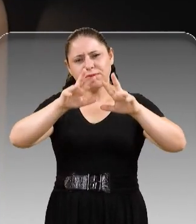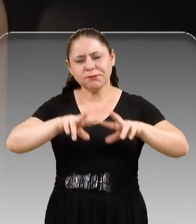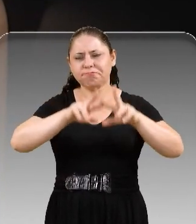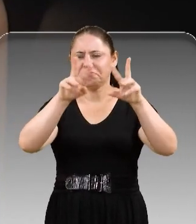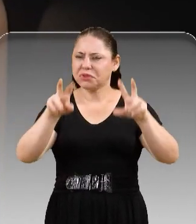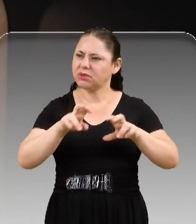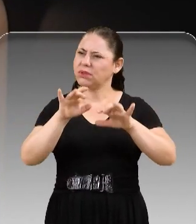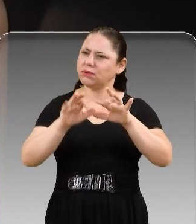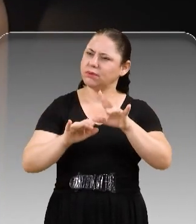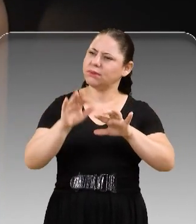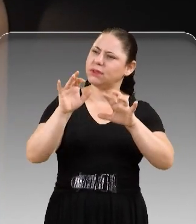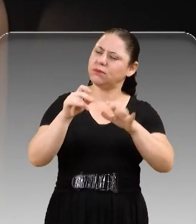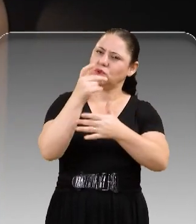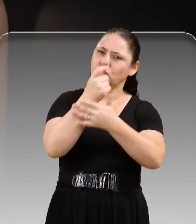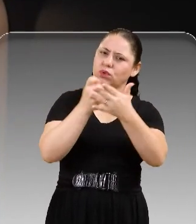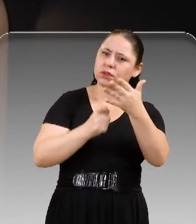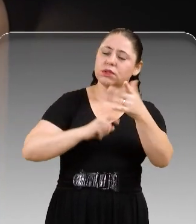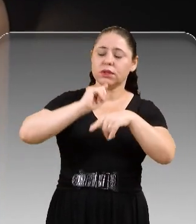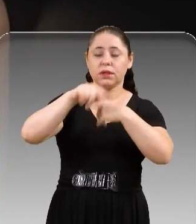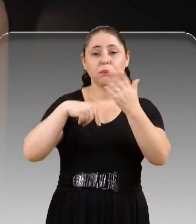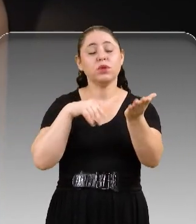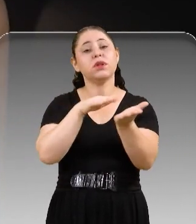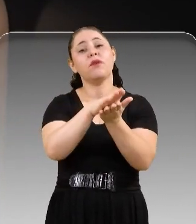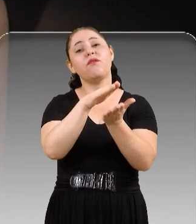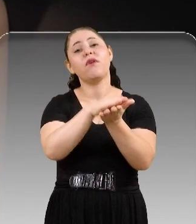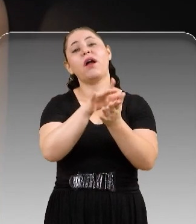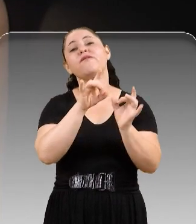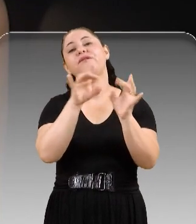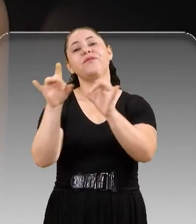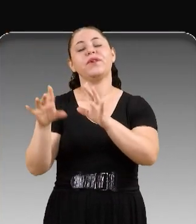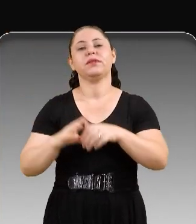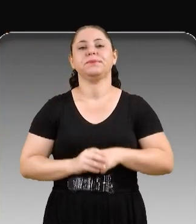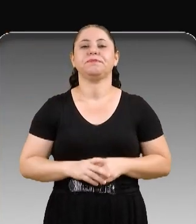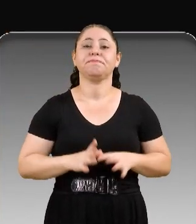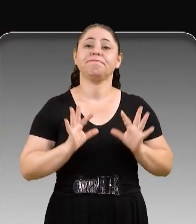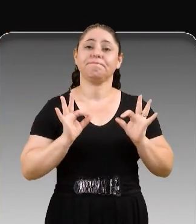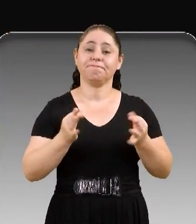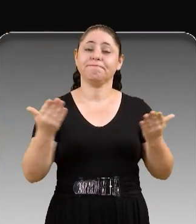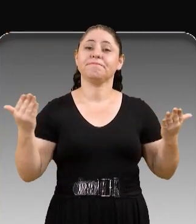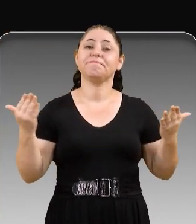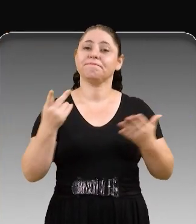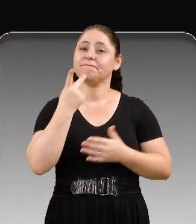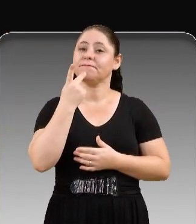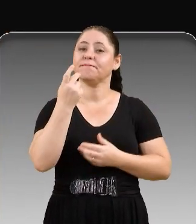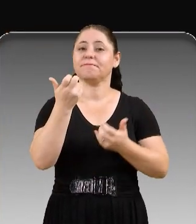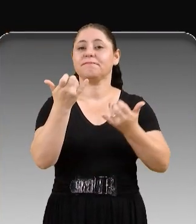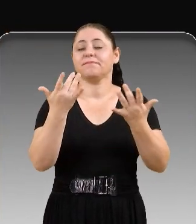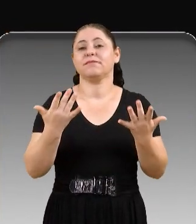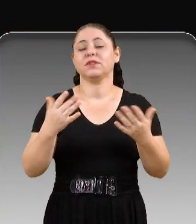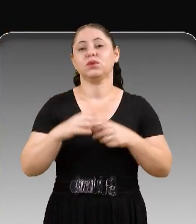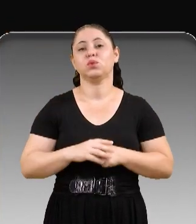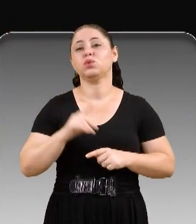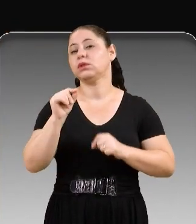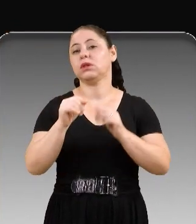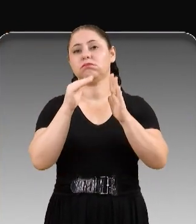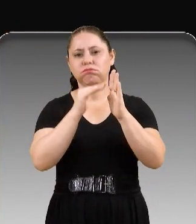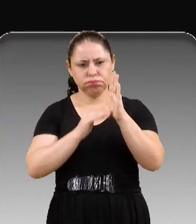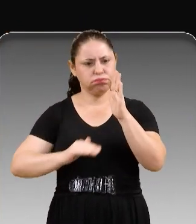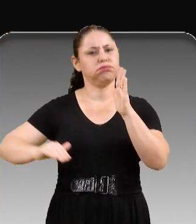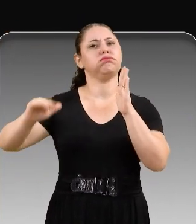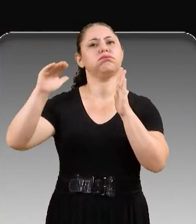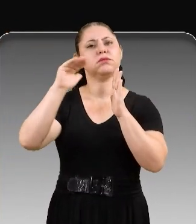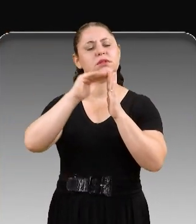né, os livros que depois seriam publicados. Certo. E agora falando sobre a sua ascensão